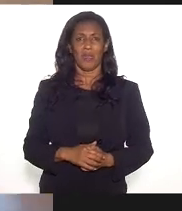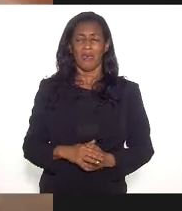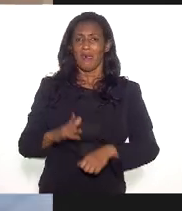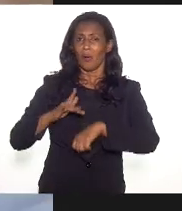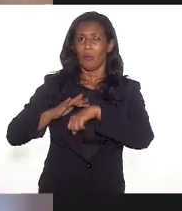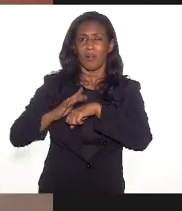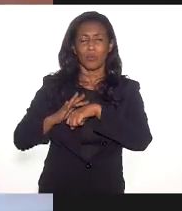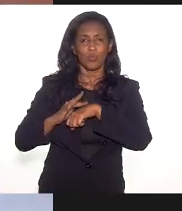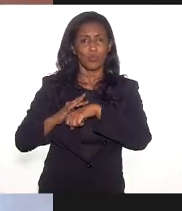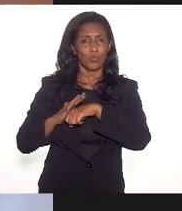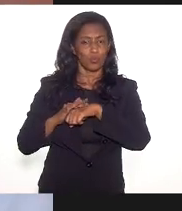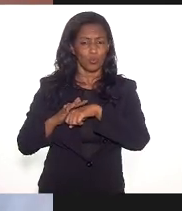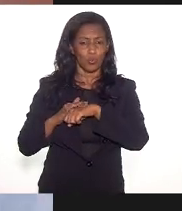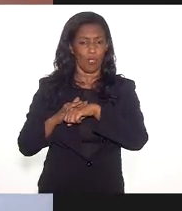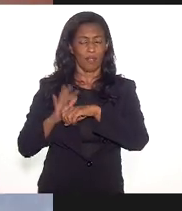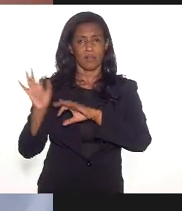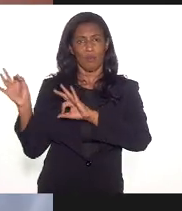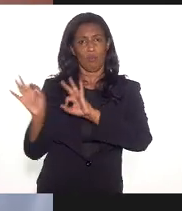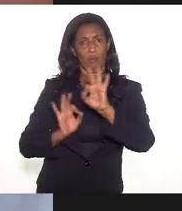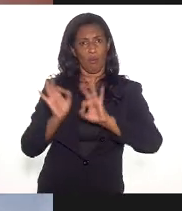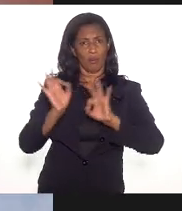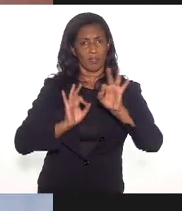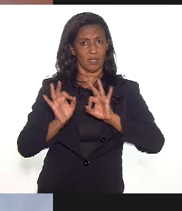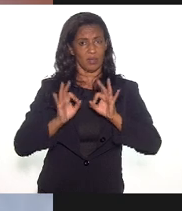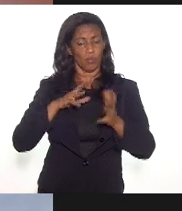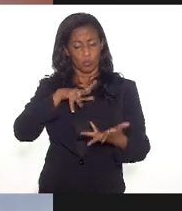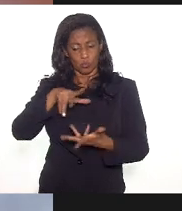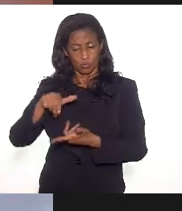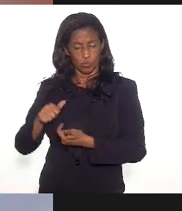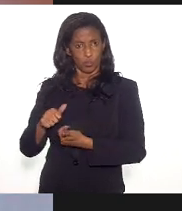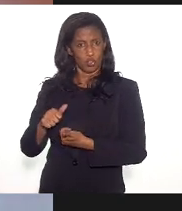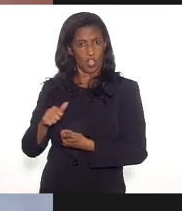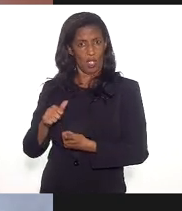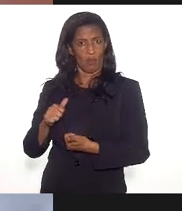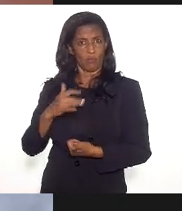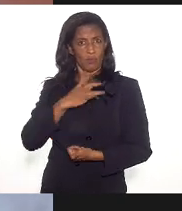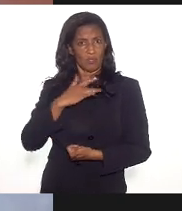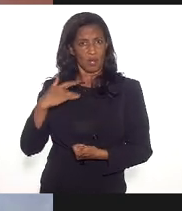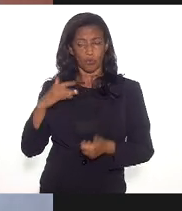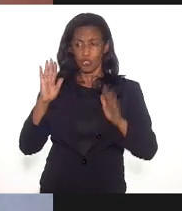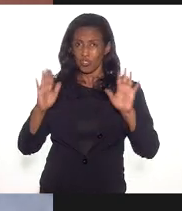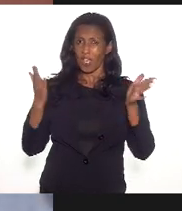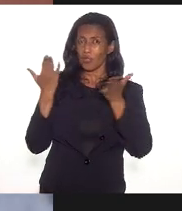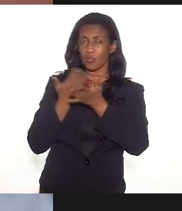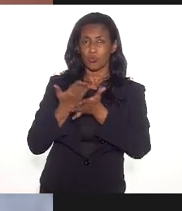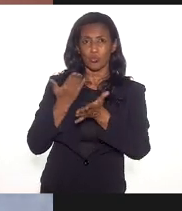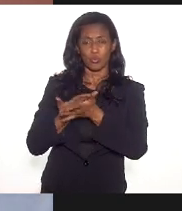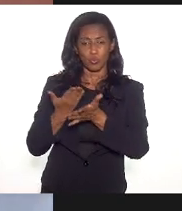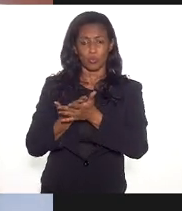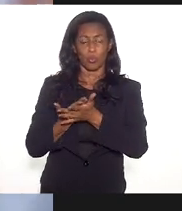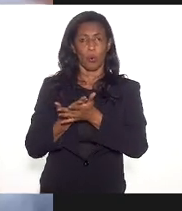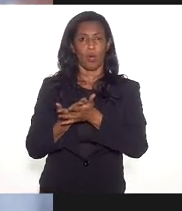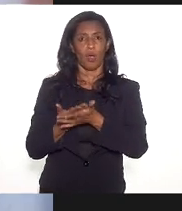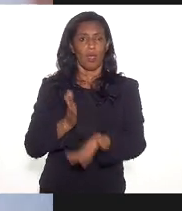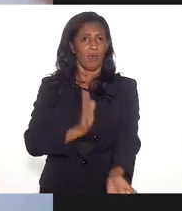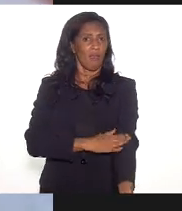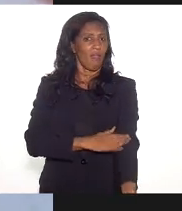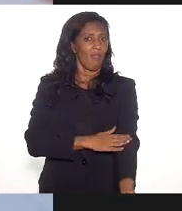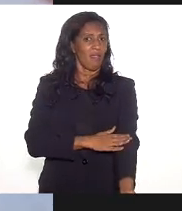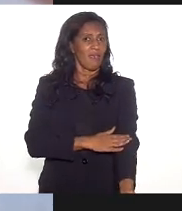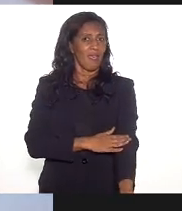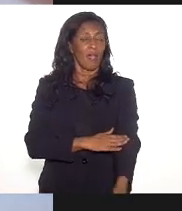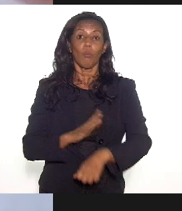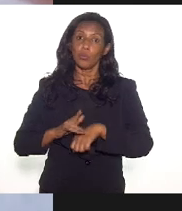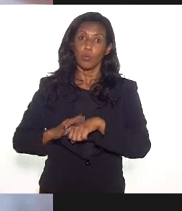doença. A Organização Mundial de Saúde já estudou e já definiu que a dependência química é uma